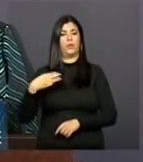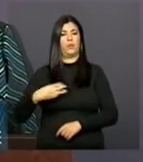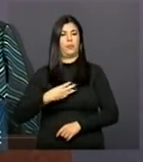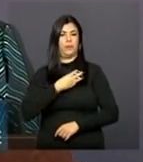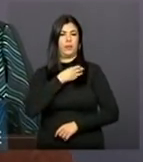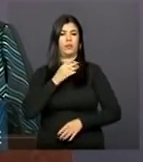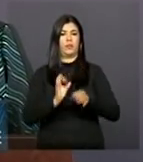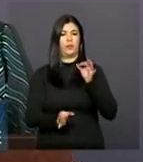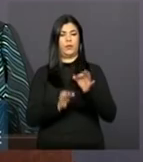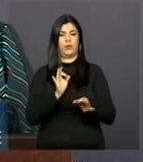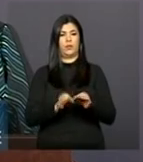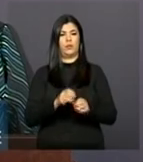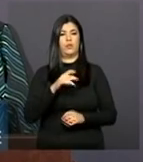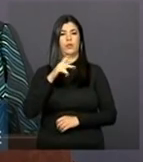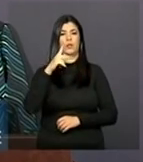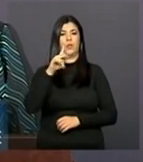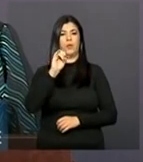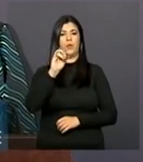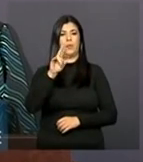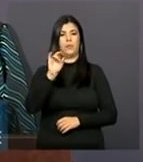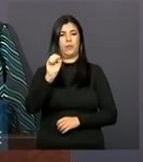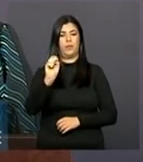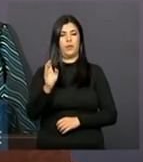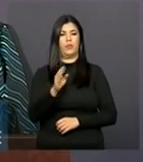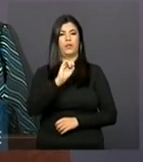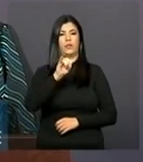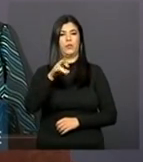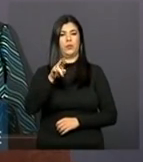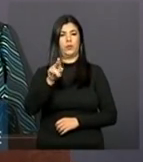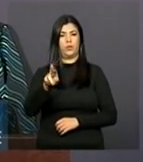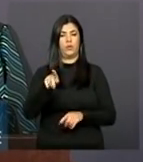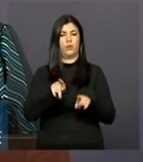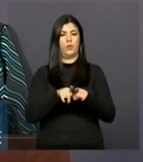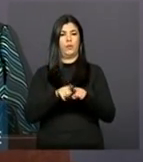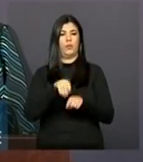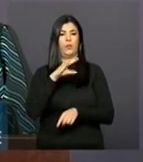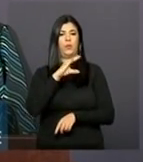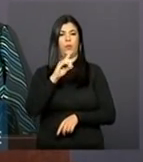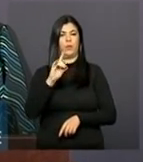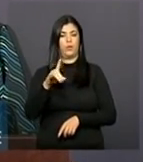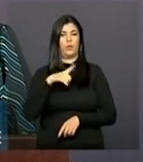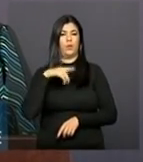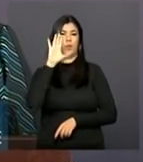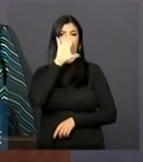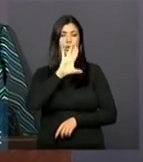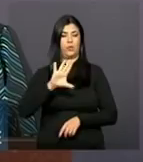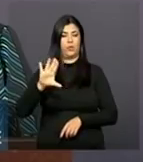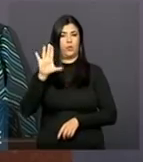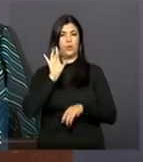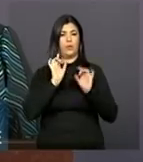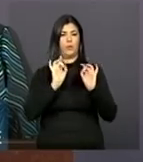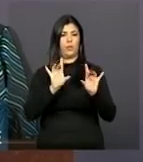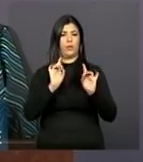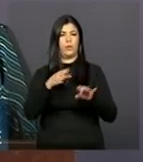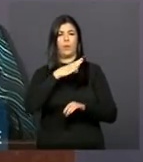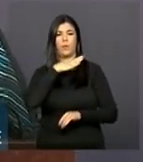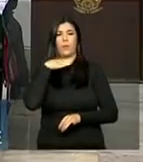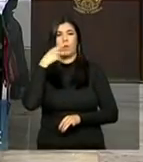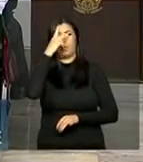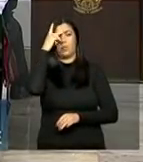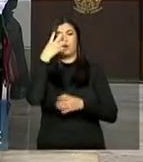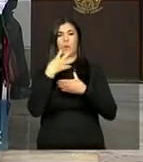Abraão pir Júnior cumprimentar o Coordenador Geral da comissão especial sobre mortes e